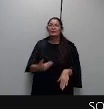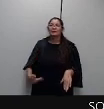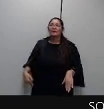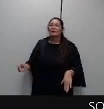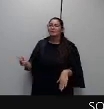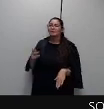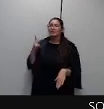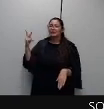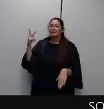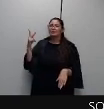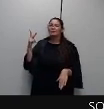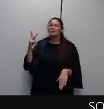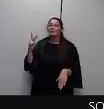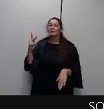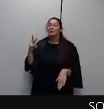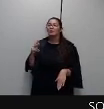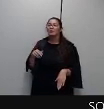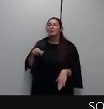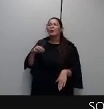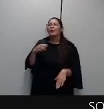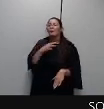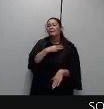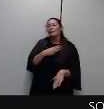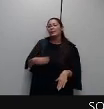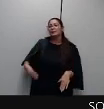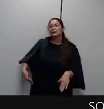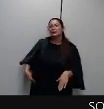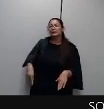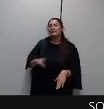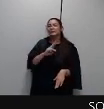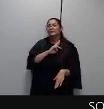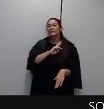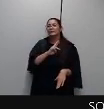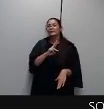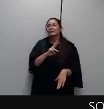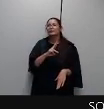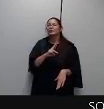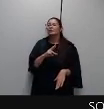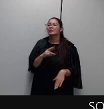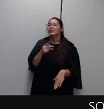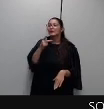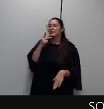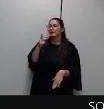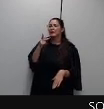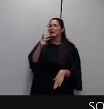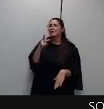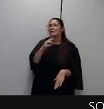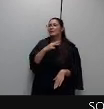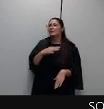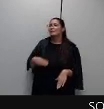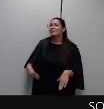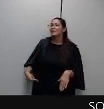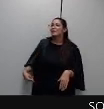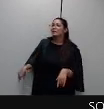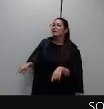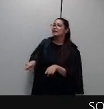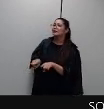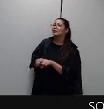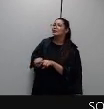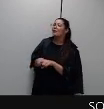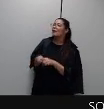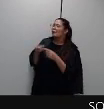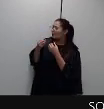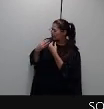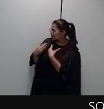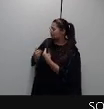relator lavrará o acórdão o ministro Benedito Gonçalves Presidente mas nome do espírito